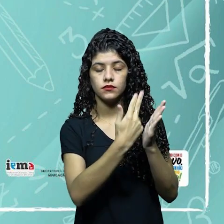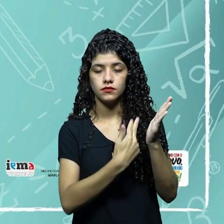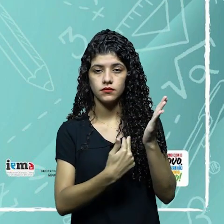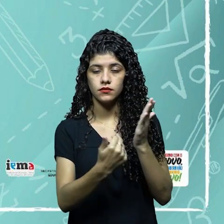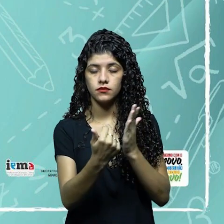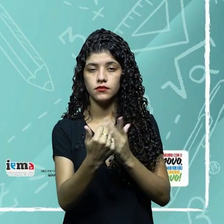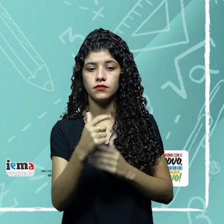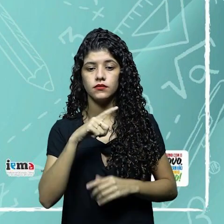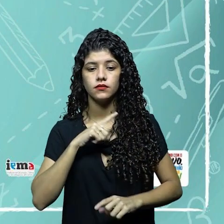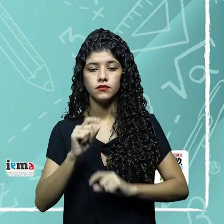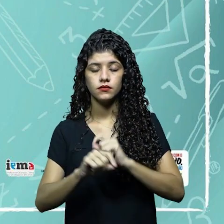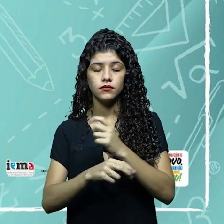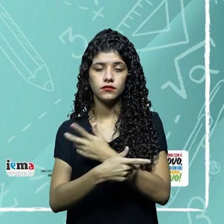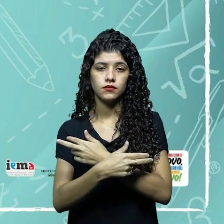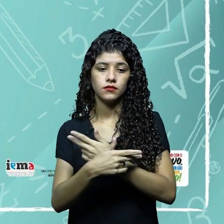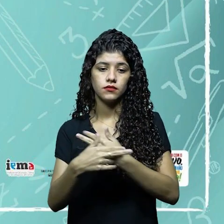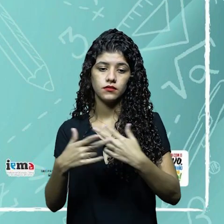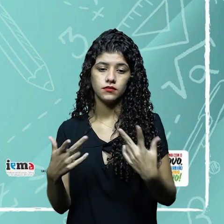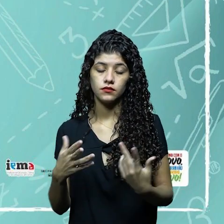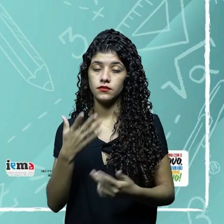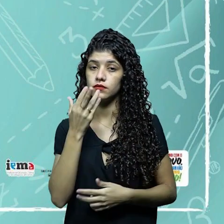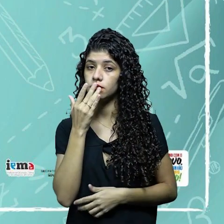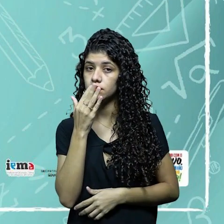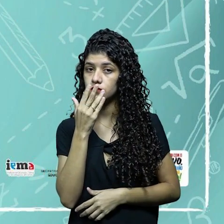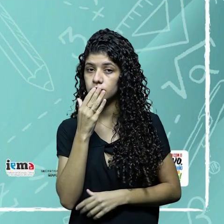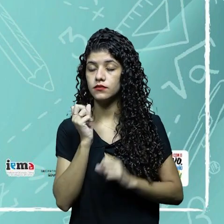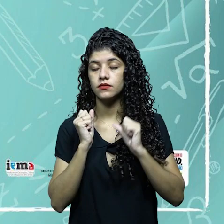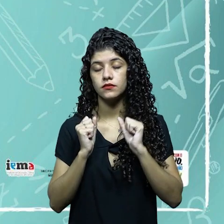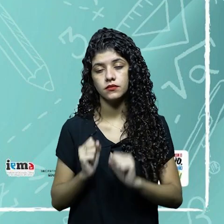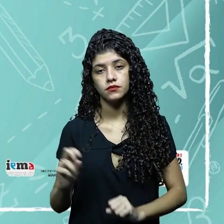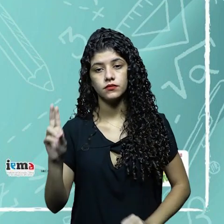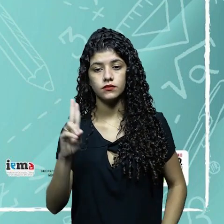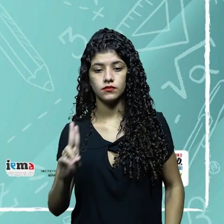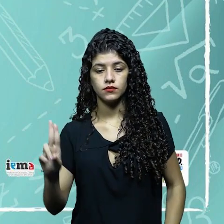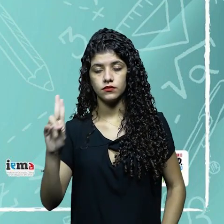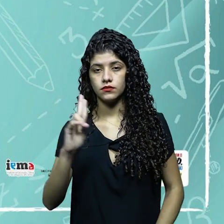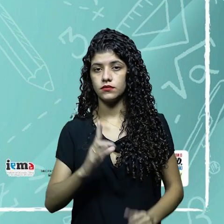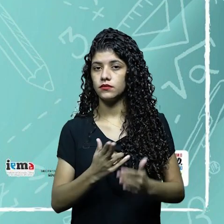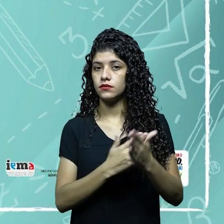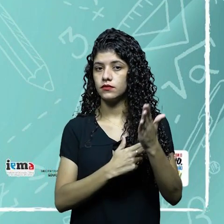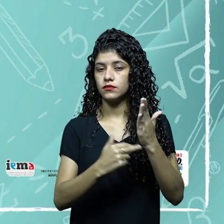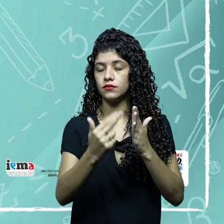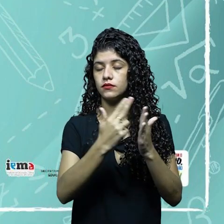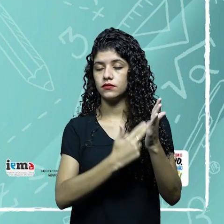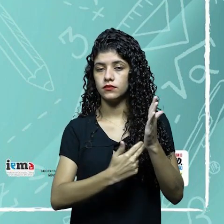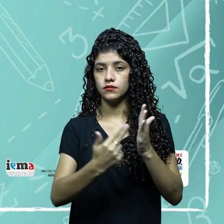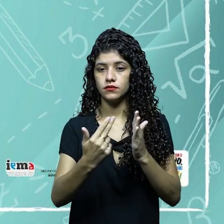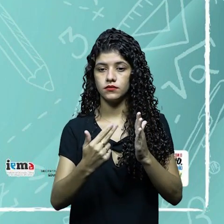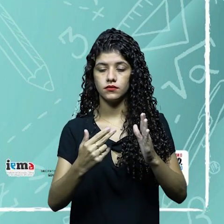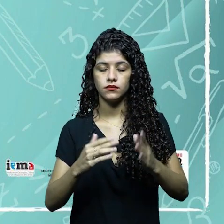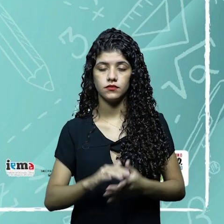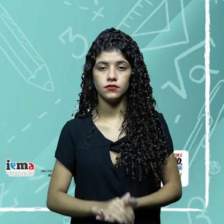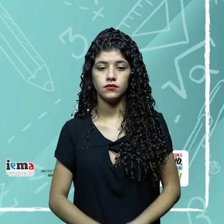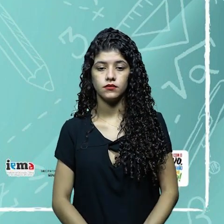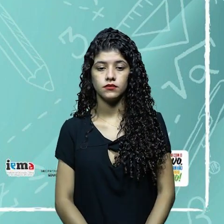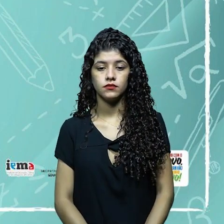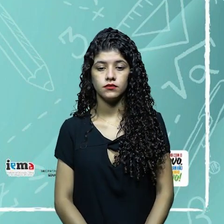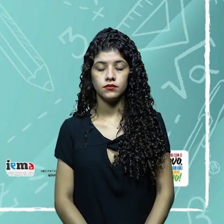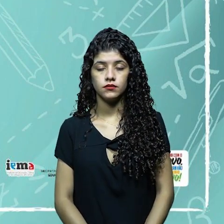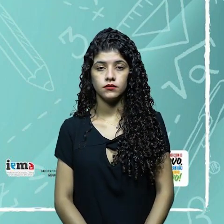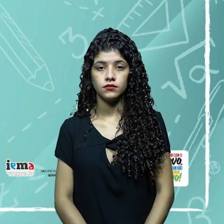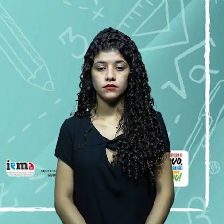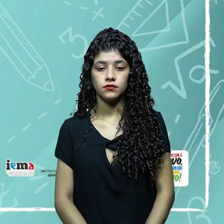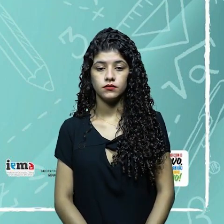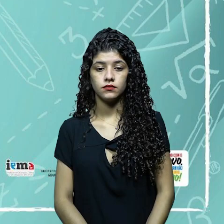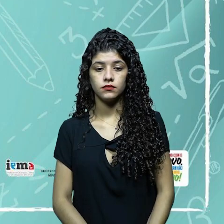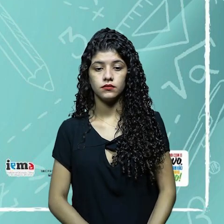ele vai te dar várias cores, tá? Nesse preenchimento